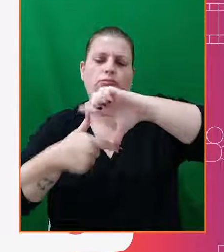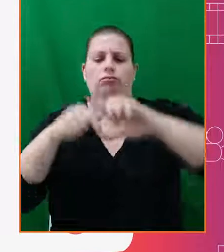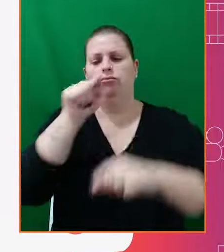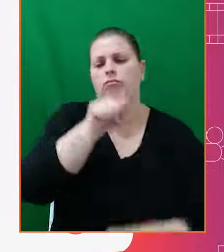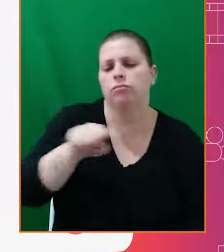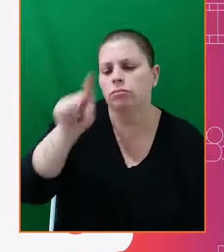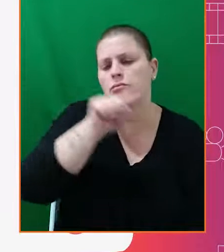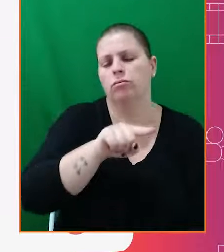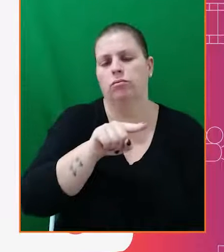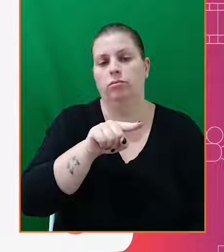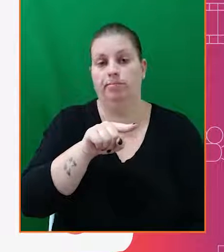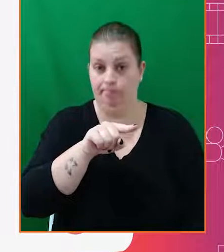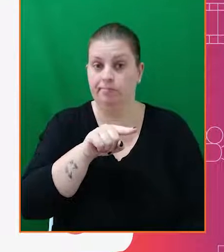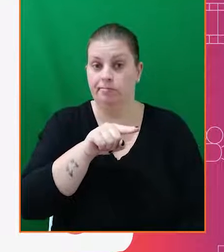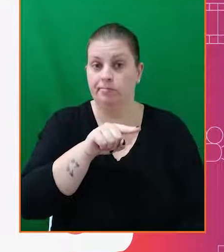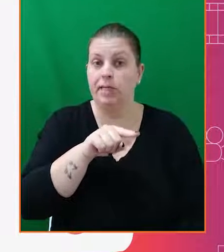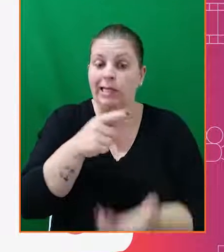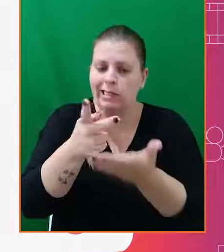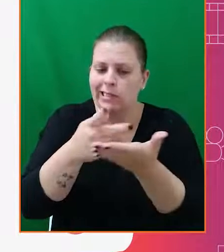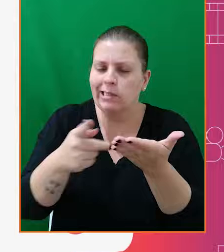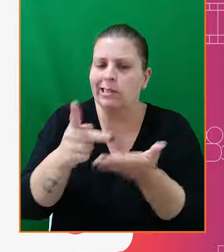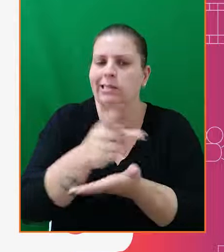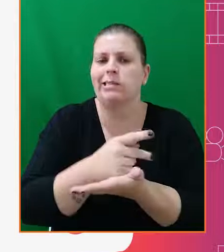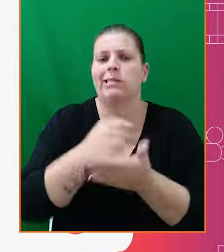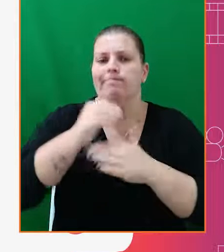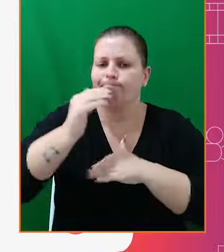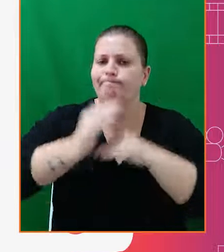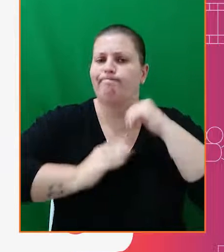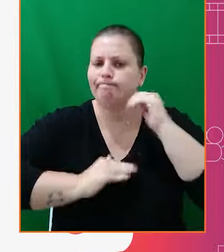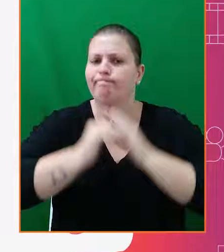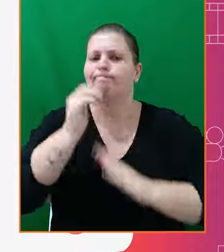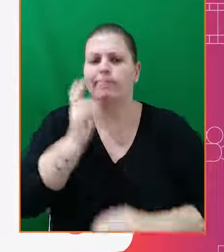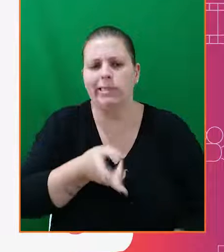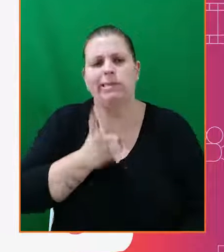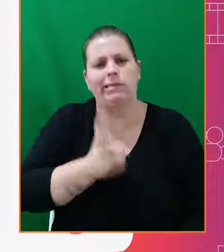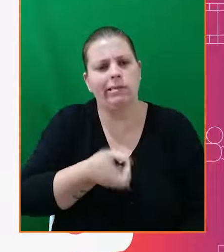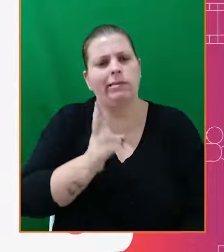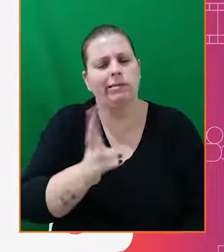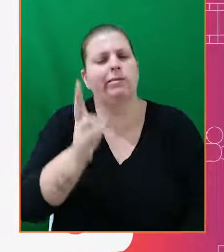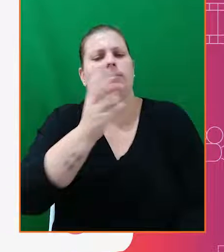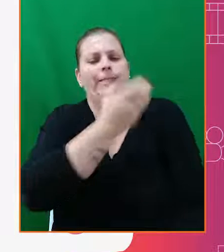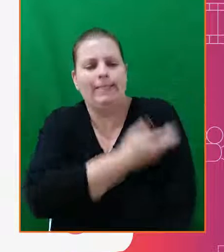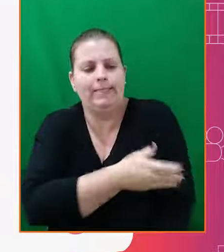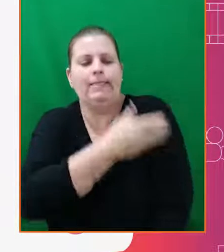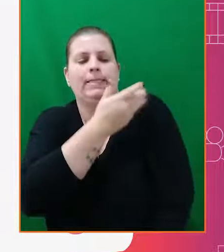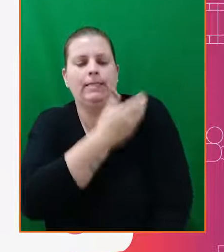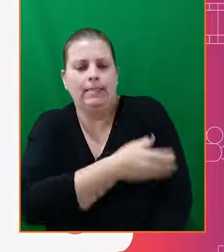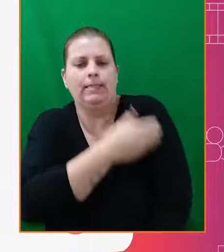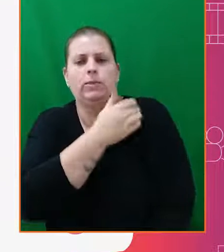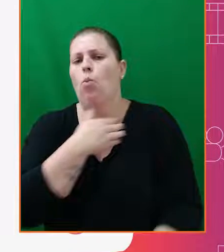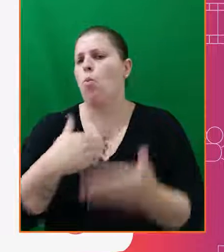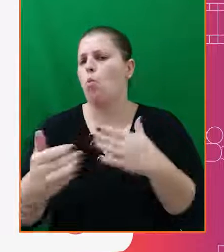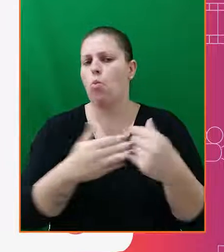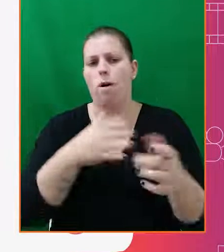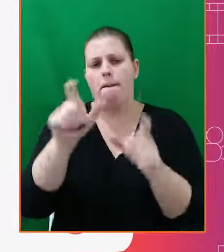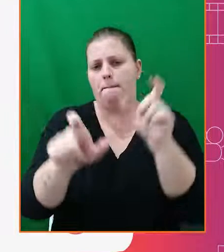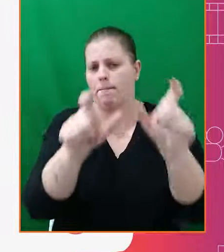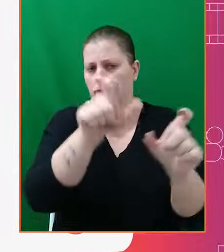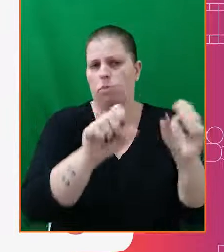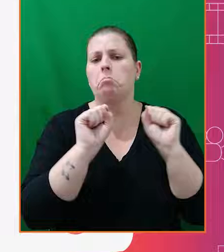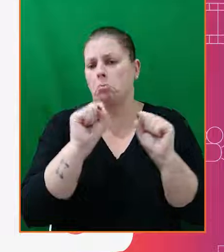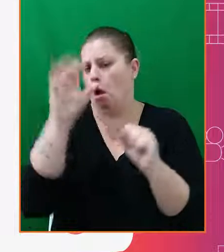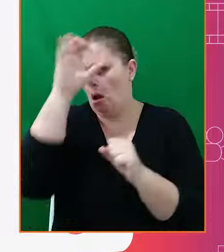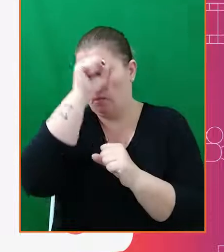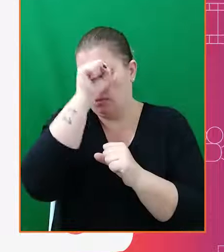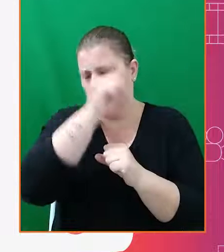A arte de desenhar é um exercício constante. É uma arte que depende de treino e qualquer um pode